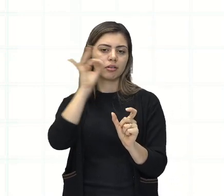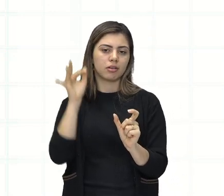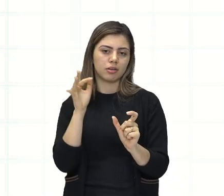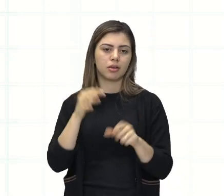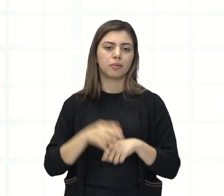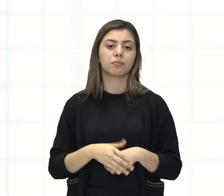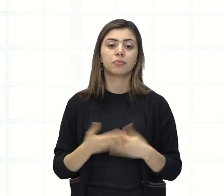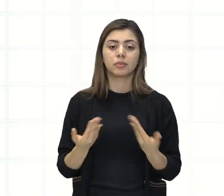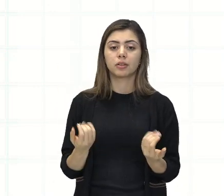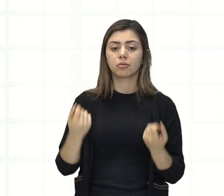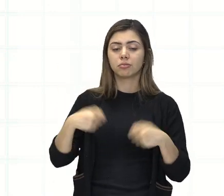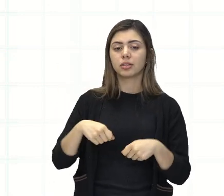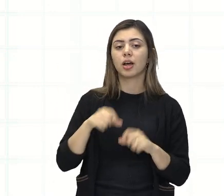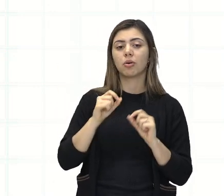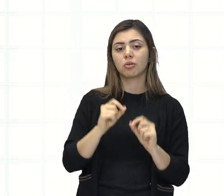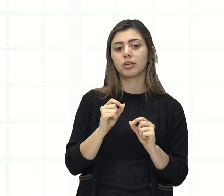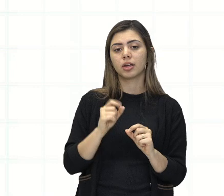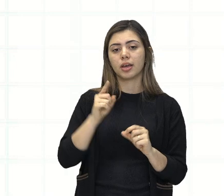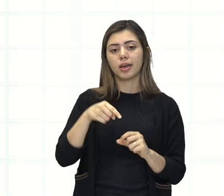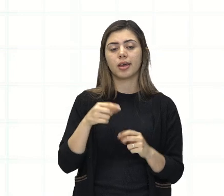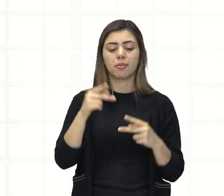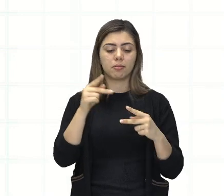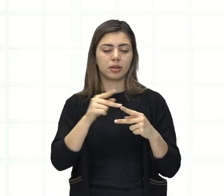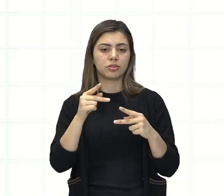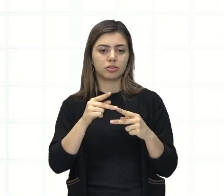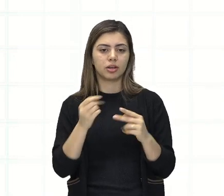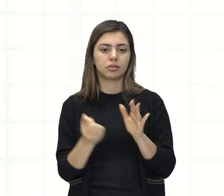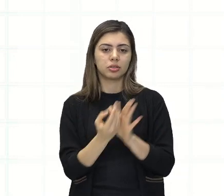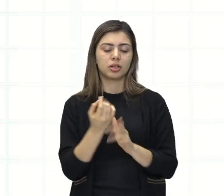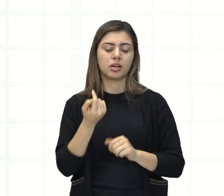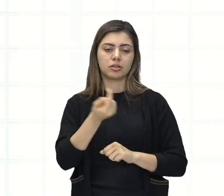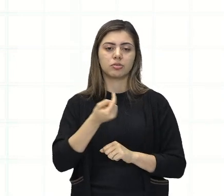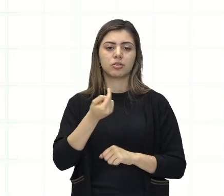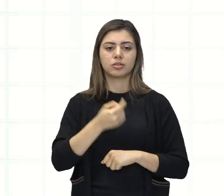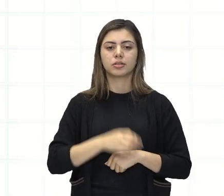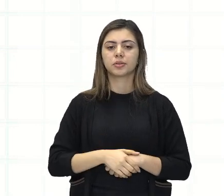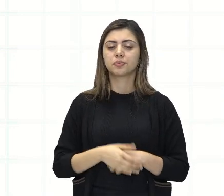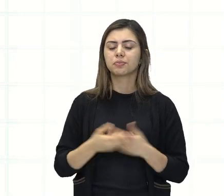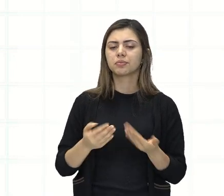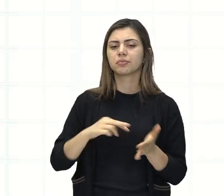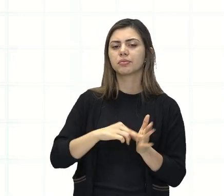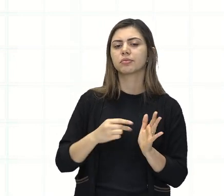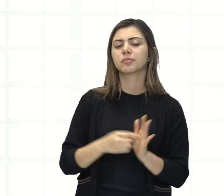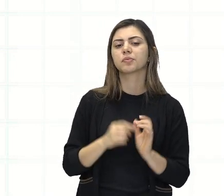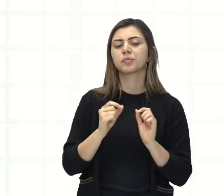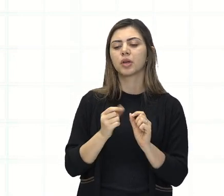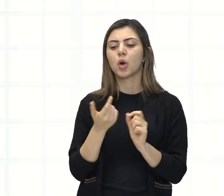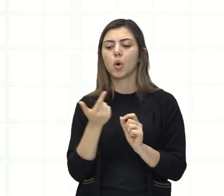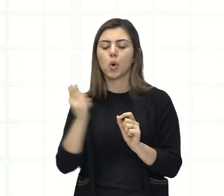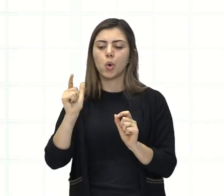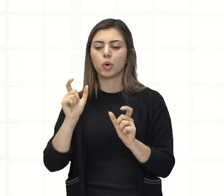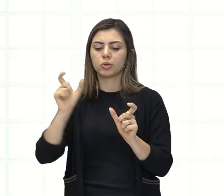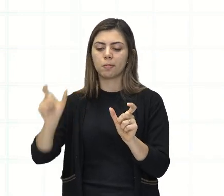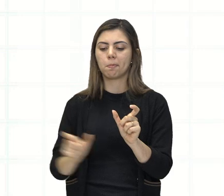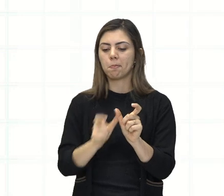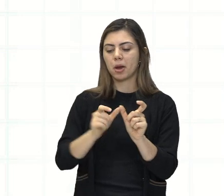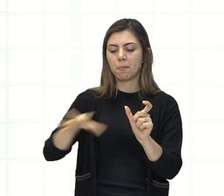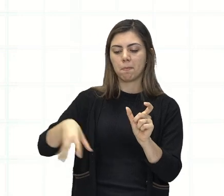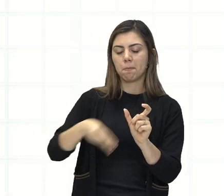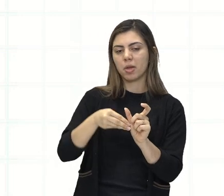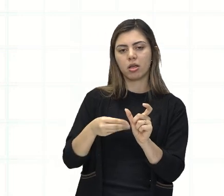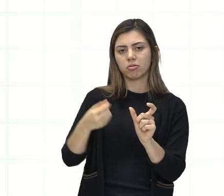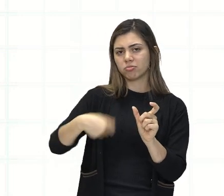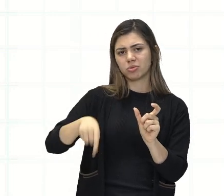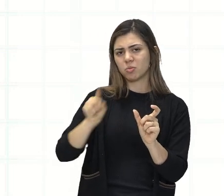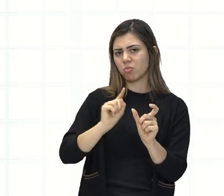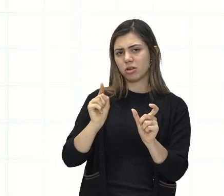sendo capazes de constituir predicados sozinhos, ou seja, eles não precisam de outro termo para completar o